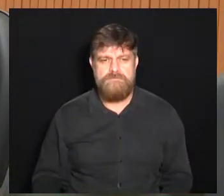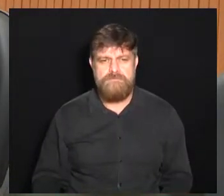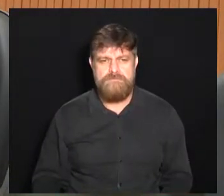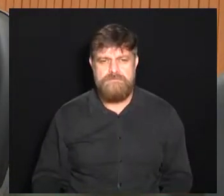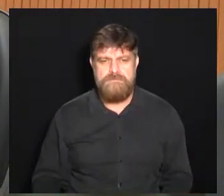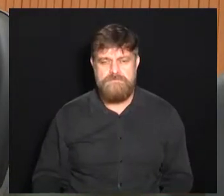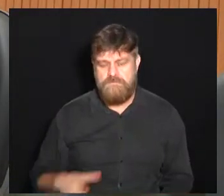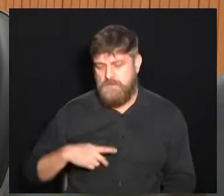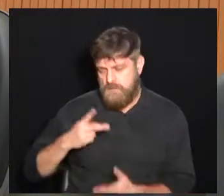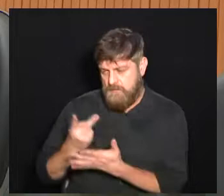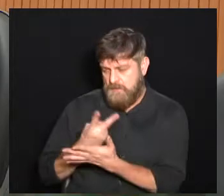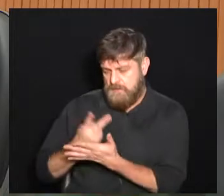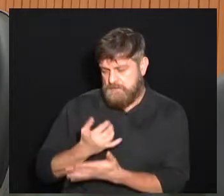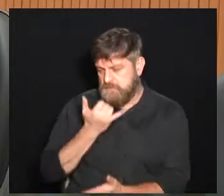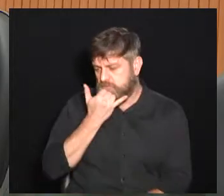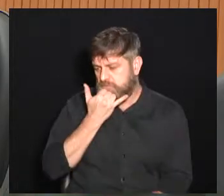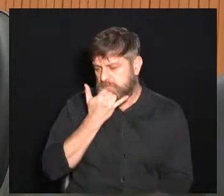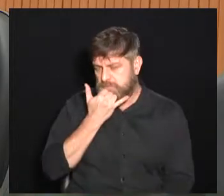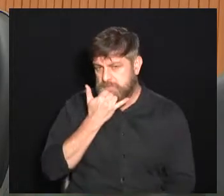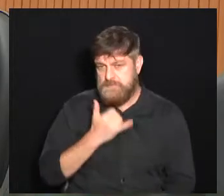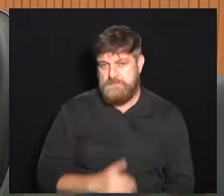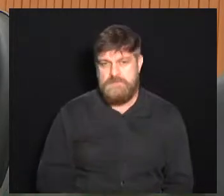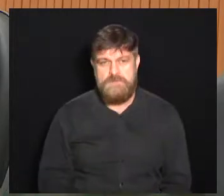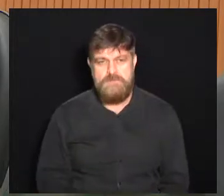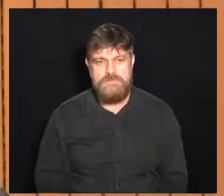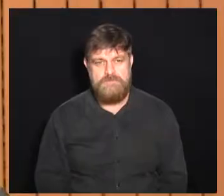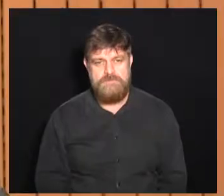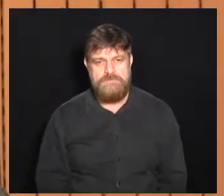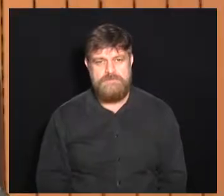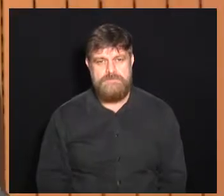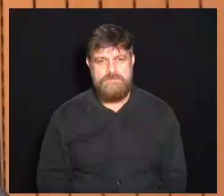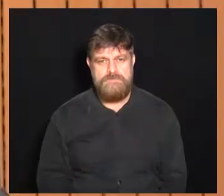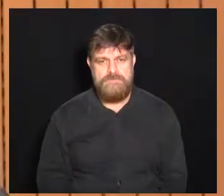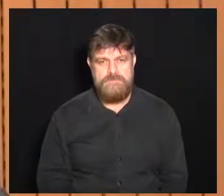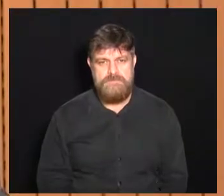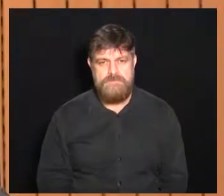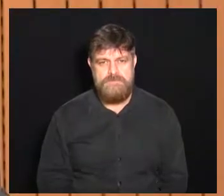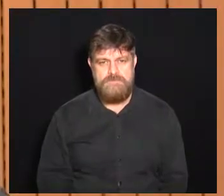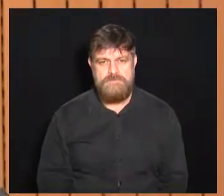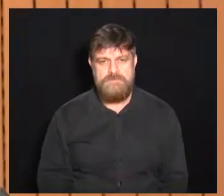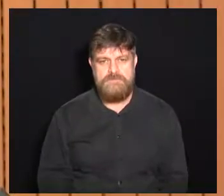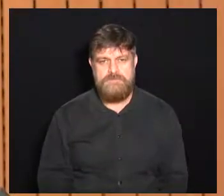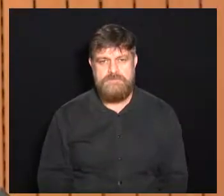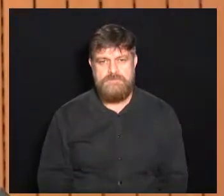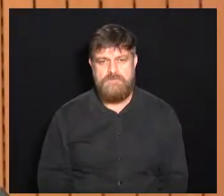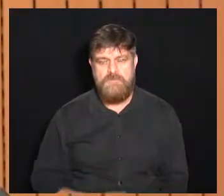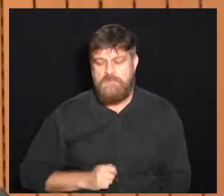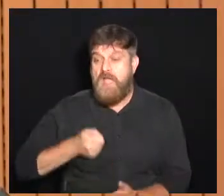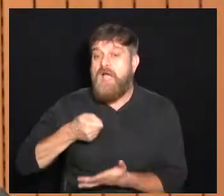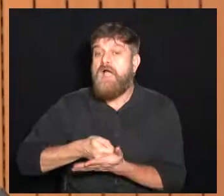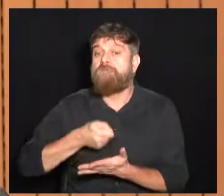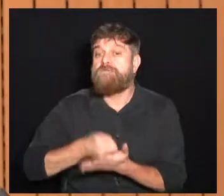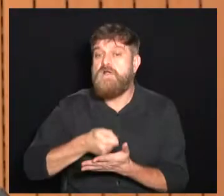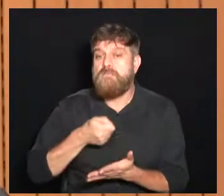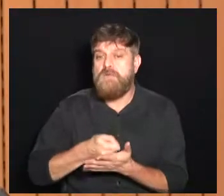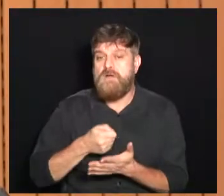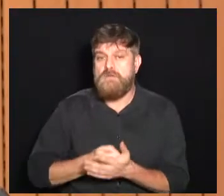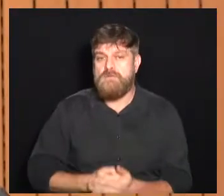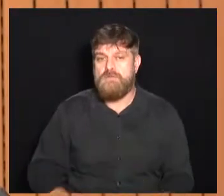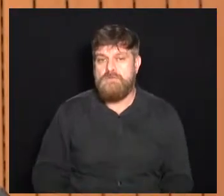Tá, eu me equivoquei. Me perdoe, eu me equivoquei, tá? Mas continuo afirmando, eu não